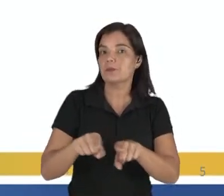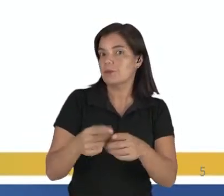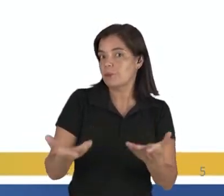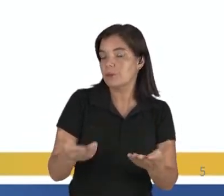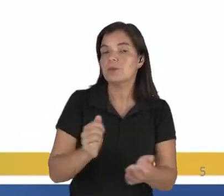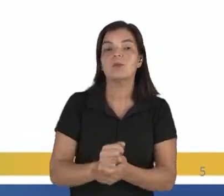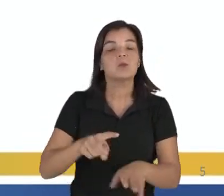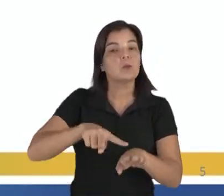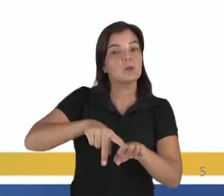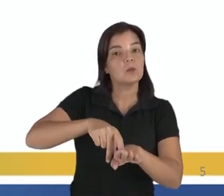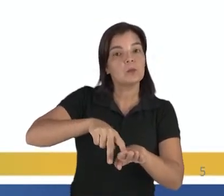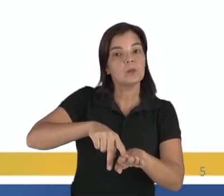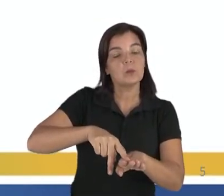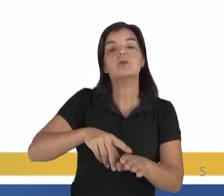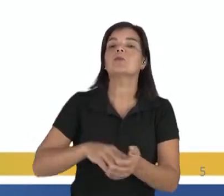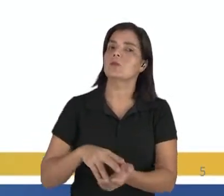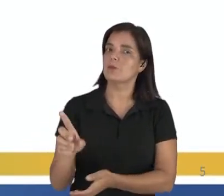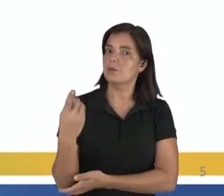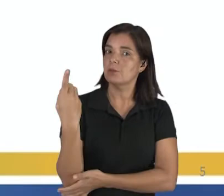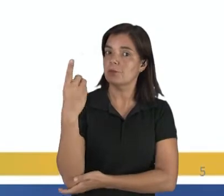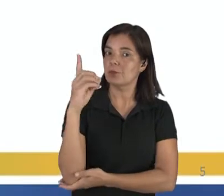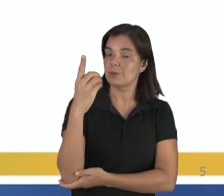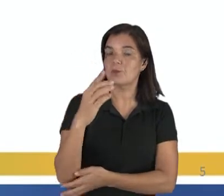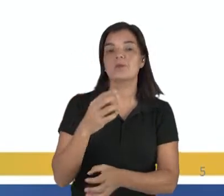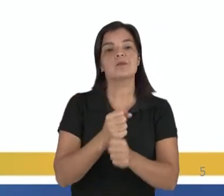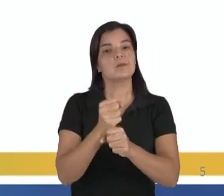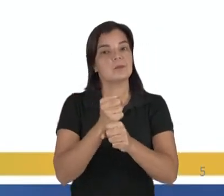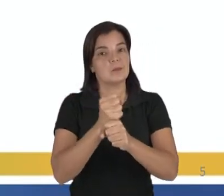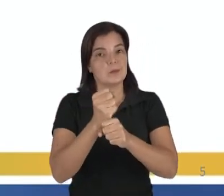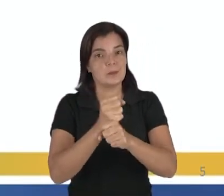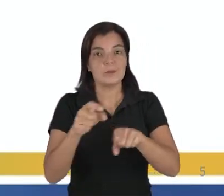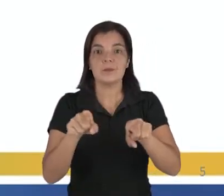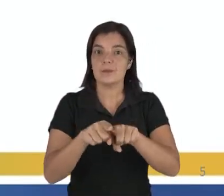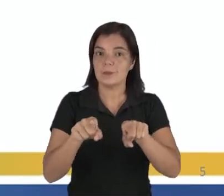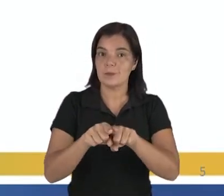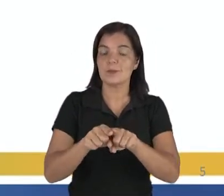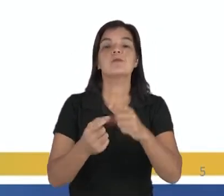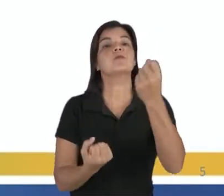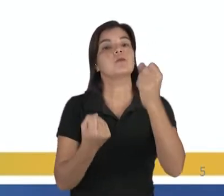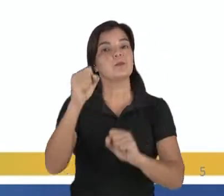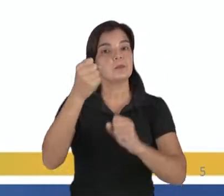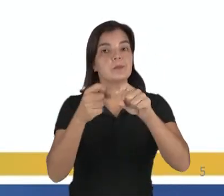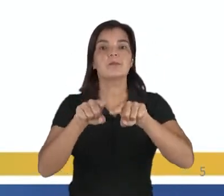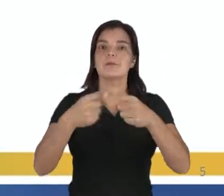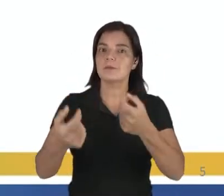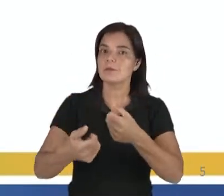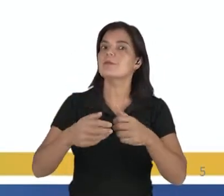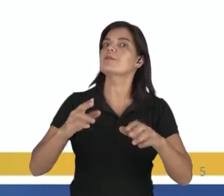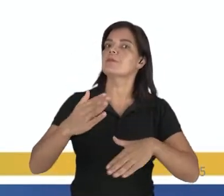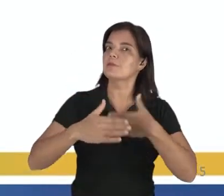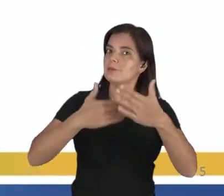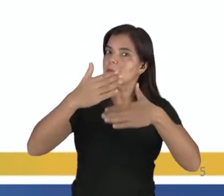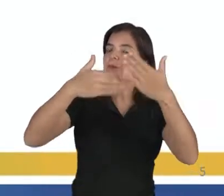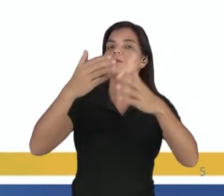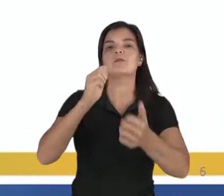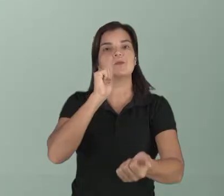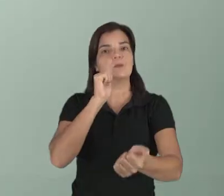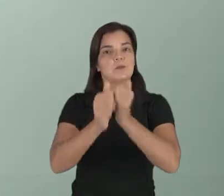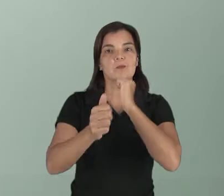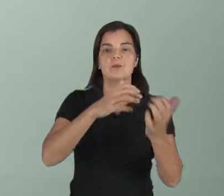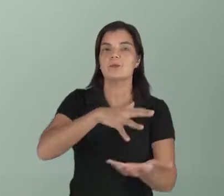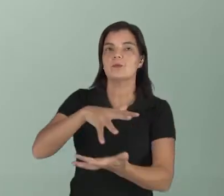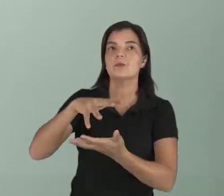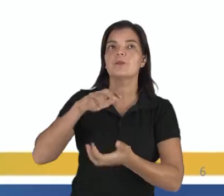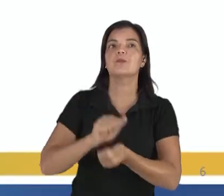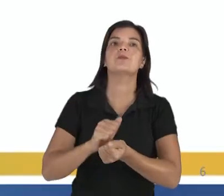skate movimenta milhões de dólares todos os anos e sua indústria é uma das mais prósperas indústrias do esporte do